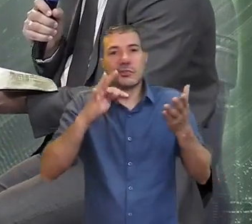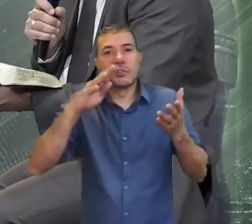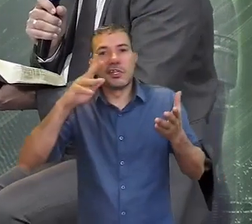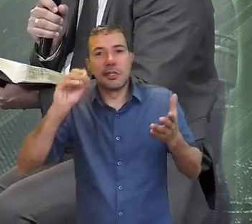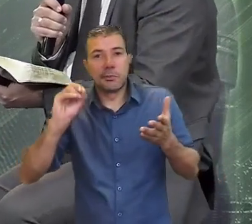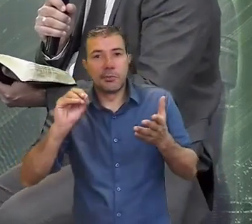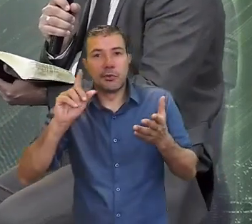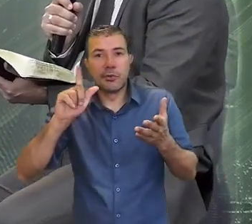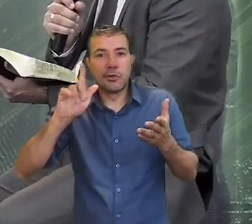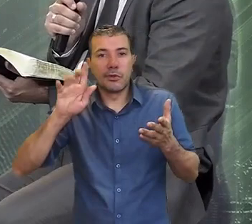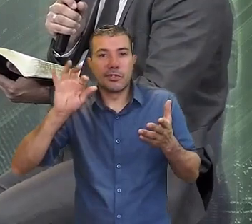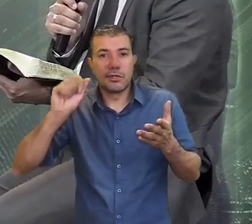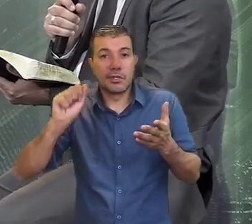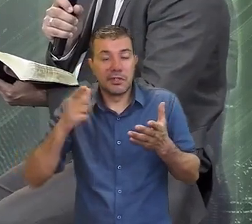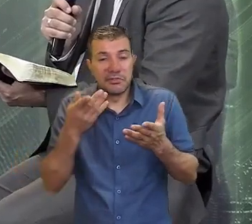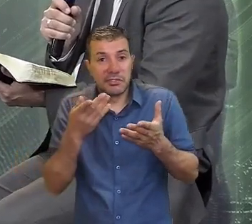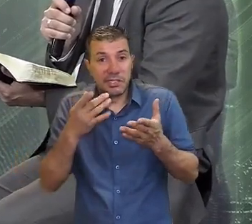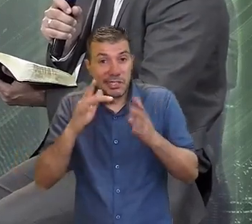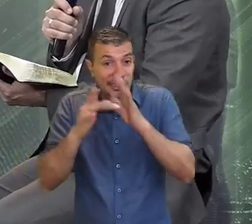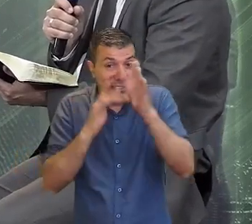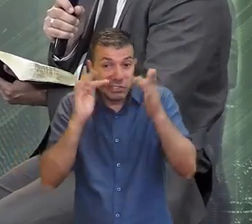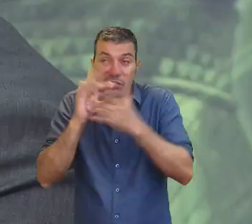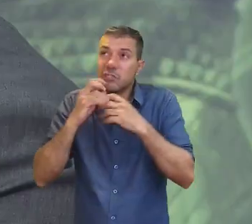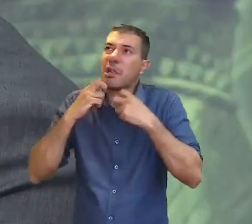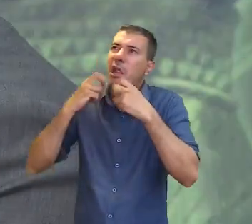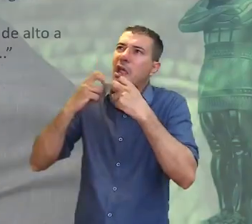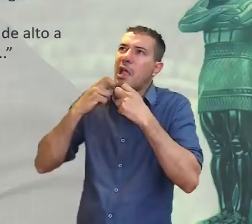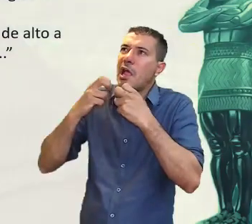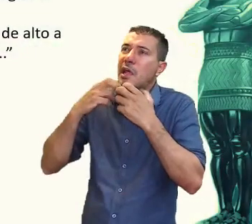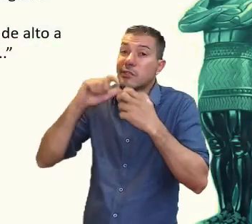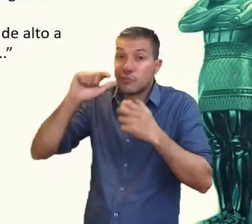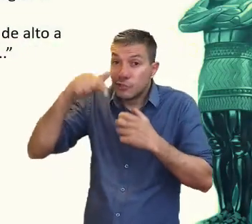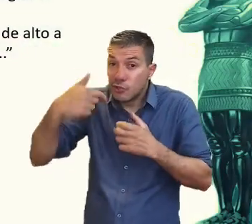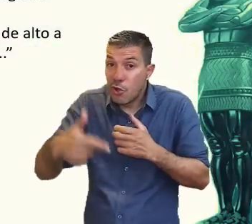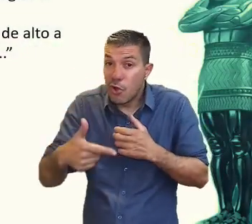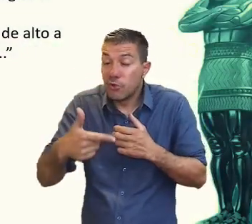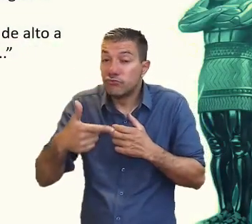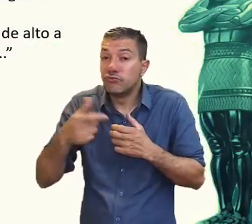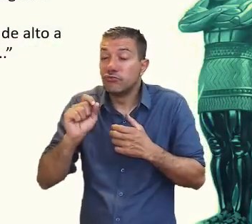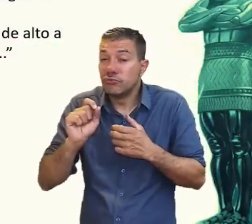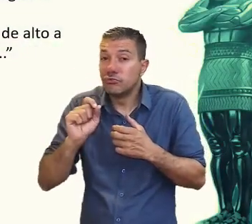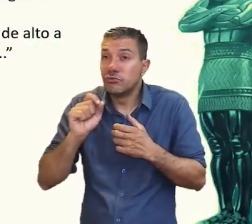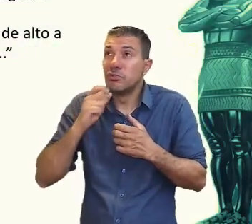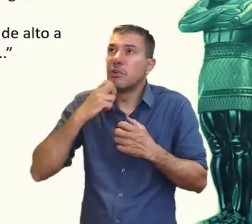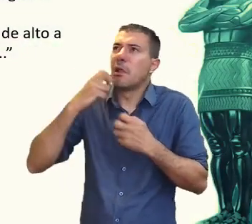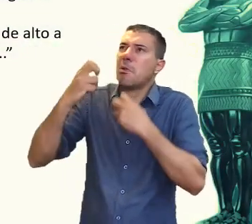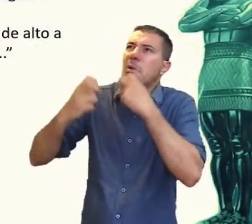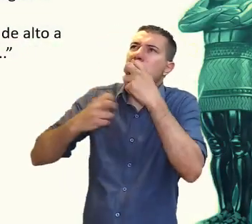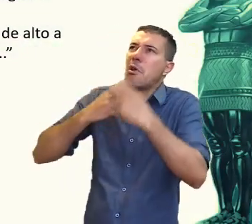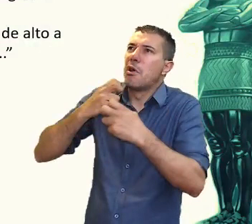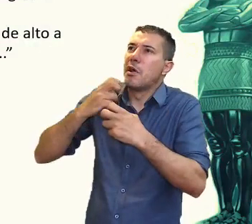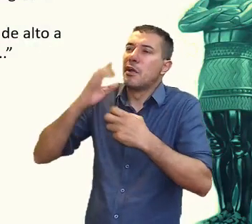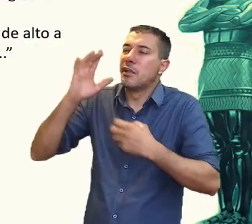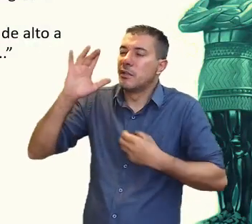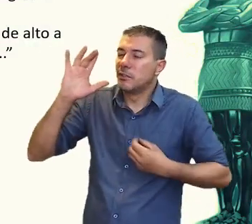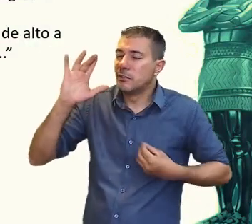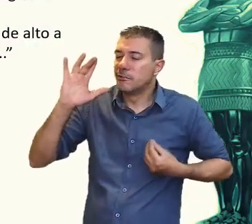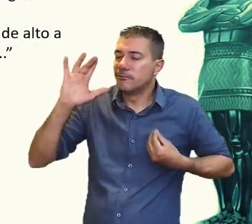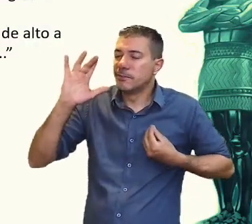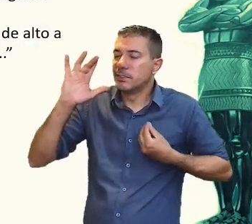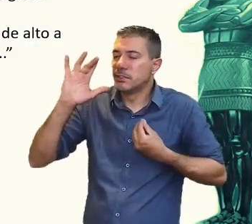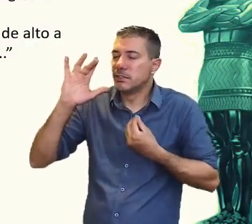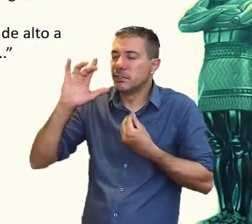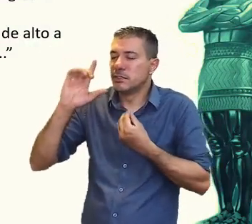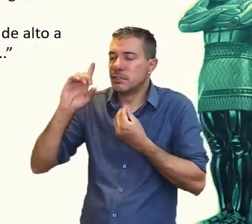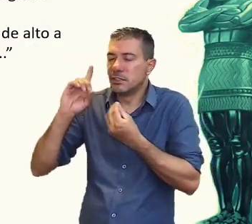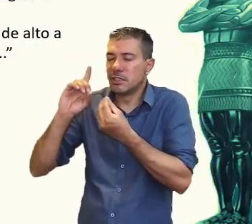pastor, aqui nos diz o seguinte: e Jesus, clamando outra vez, com grande voz, entregou o Espírito.